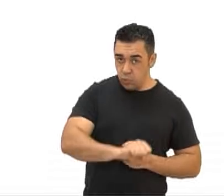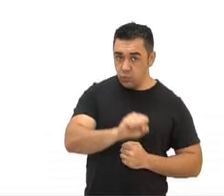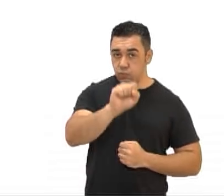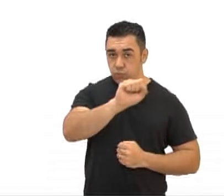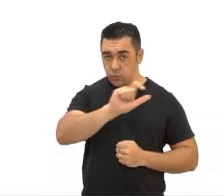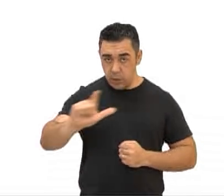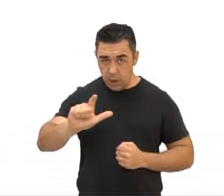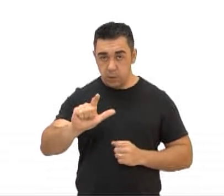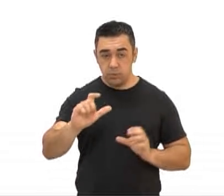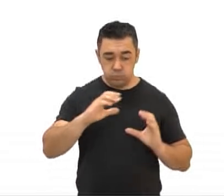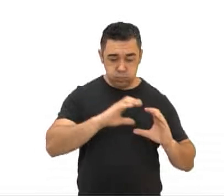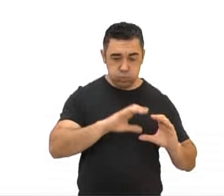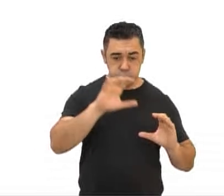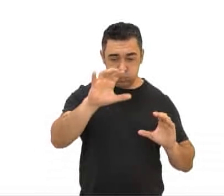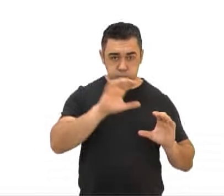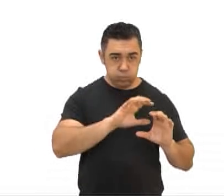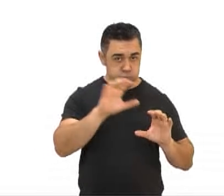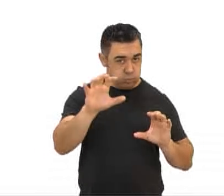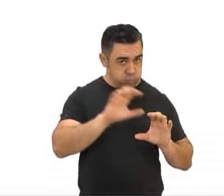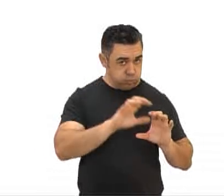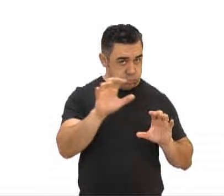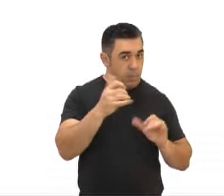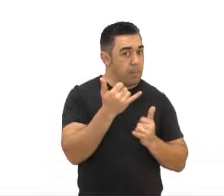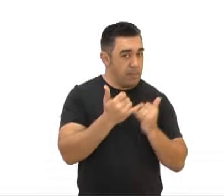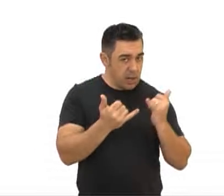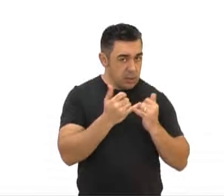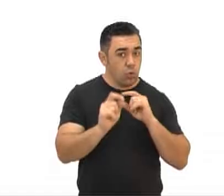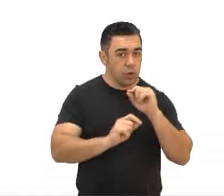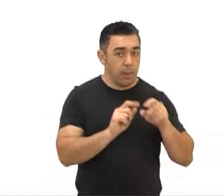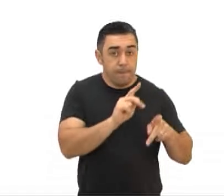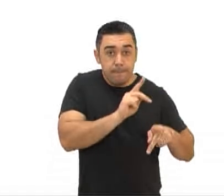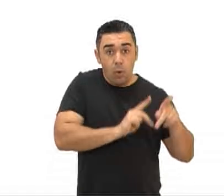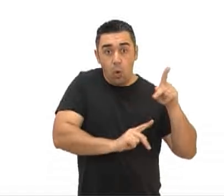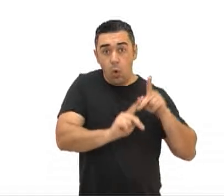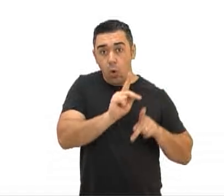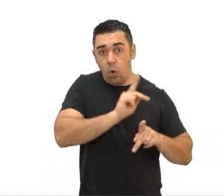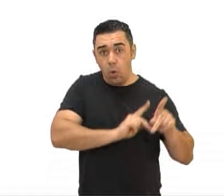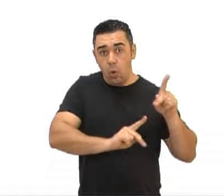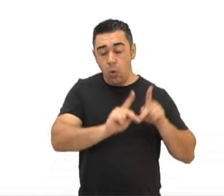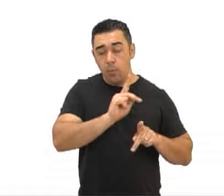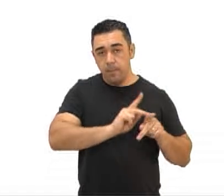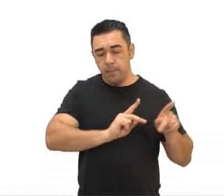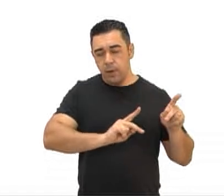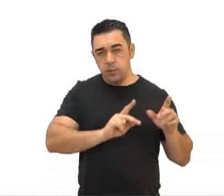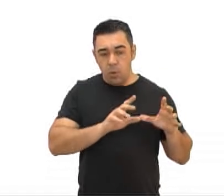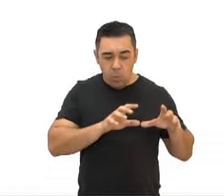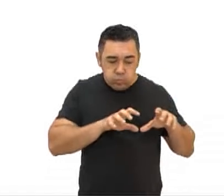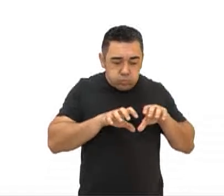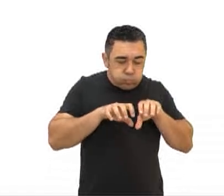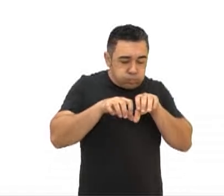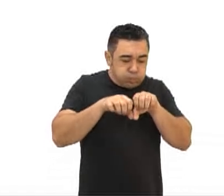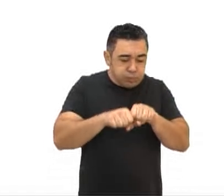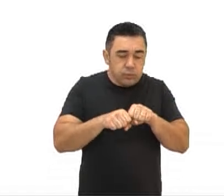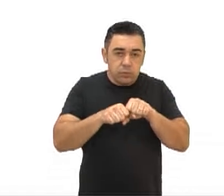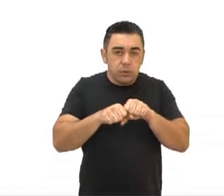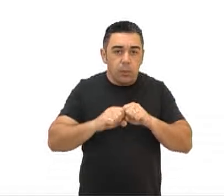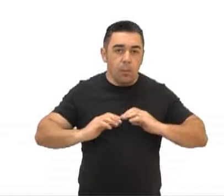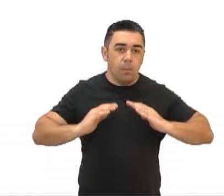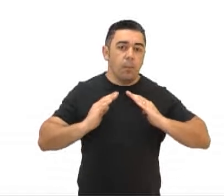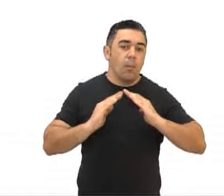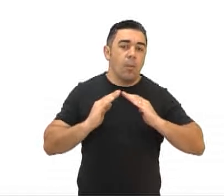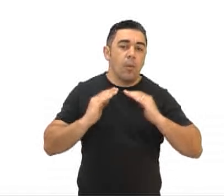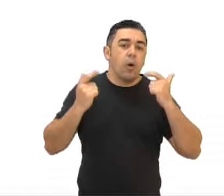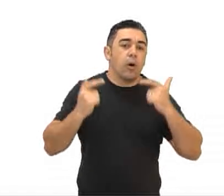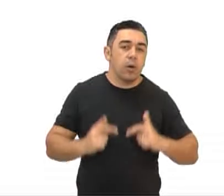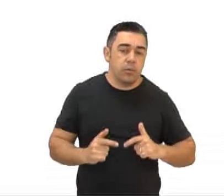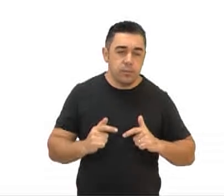nós temos algumas características semelhantes. A população está ocupando ali boa parte das regiões